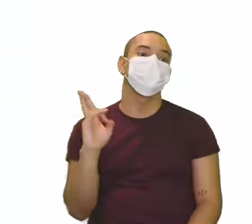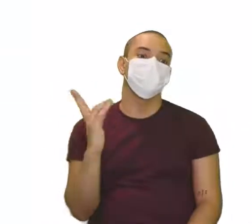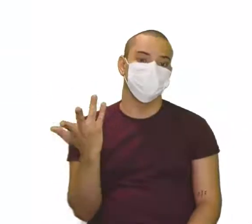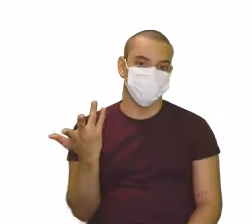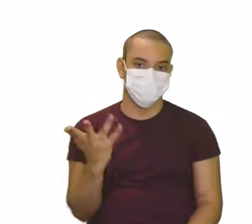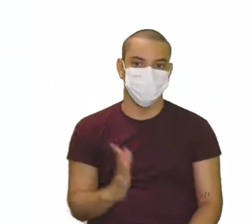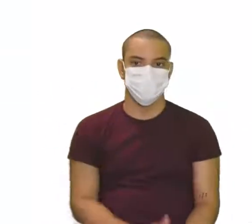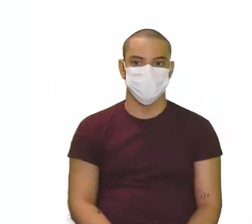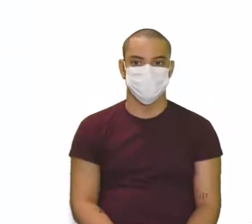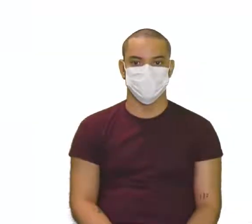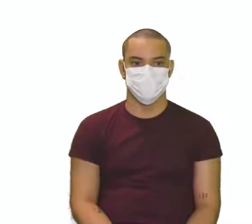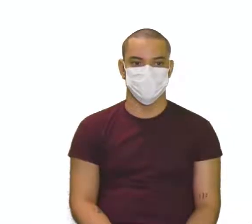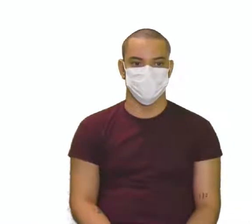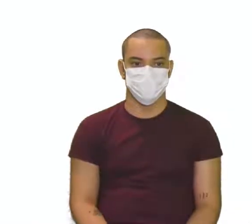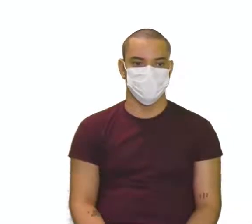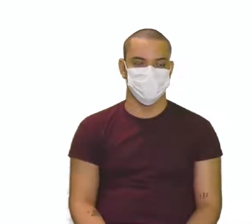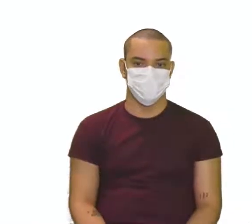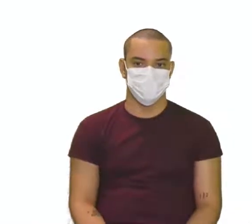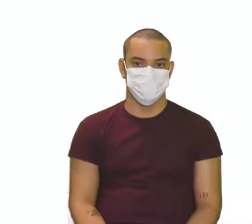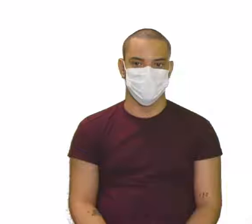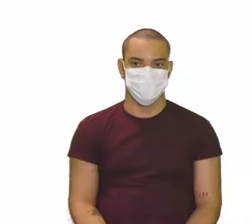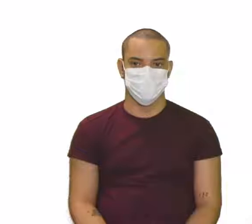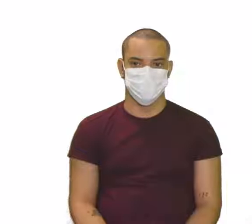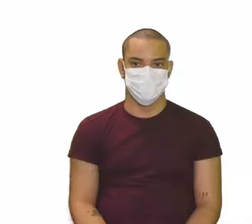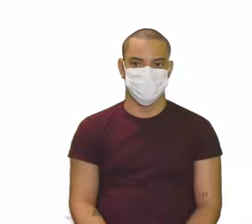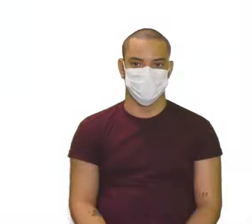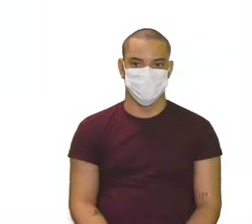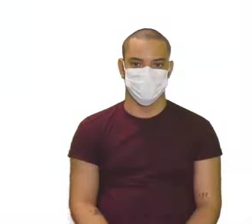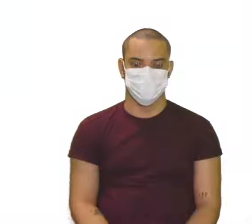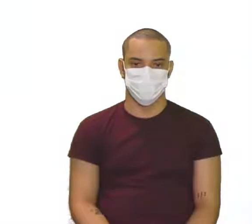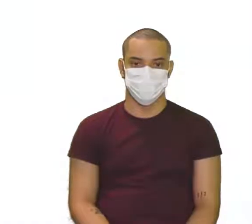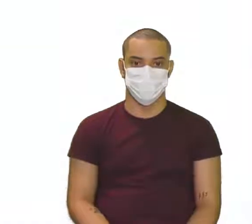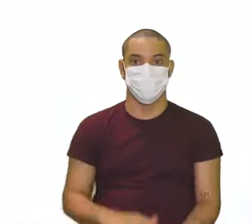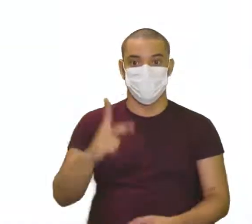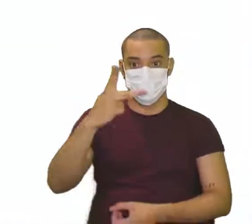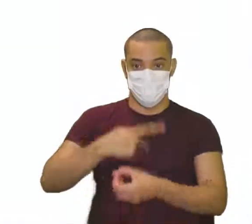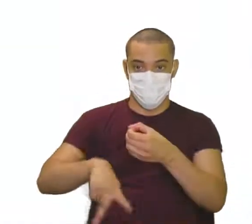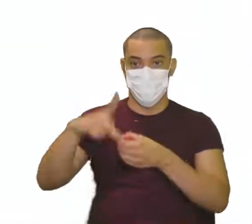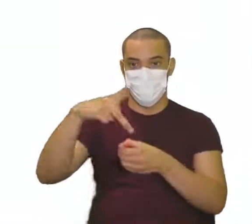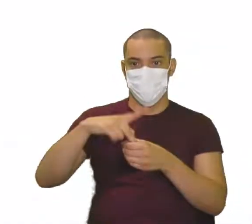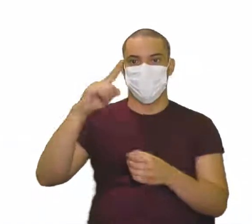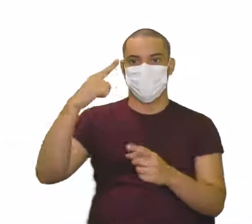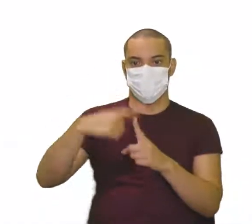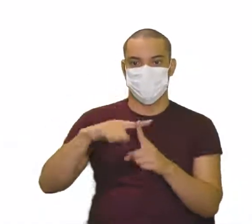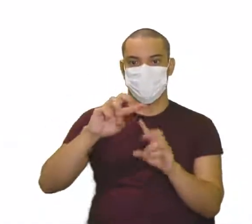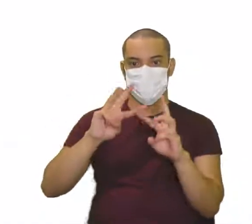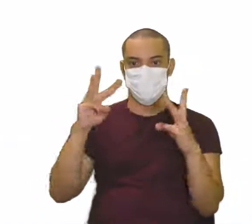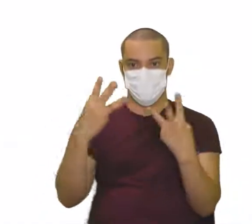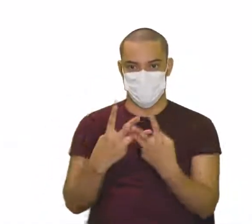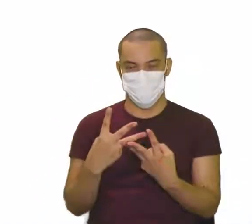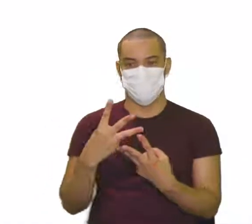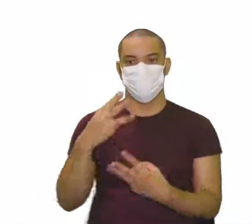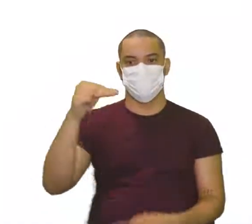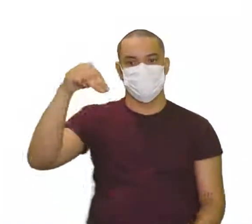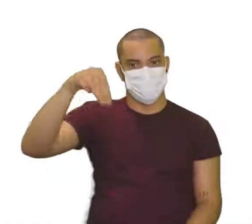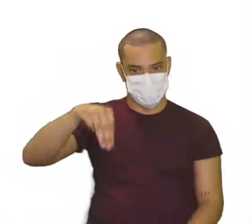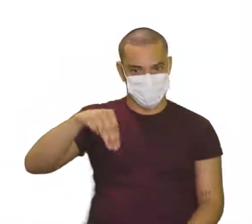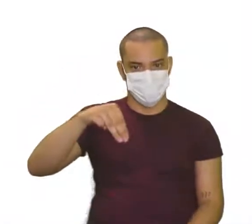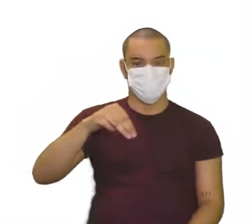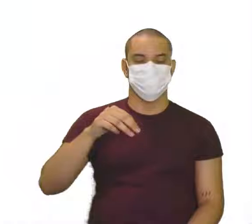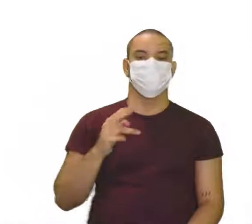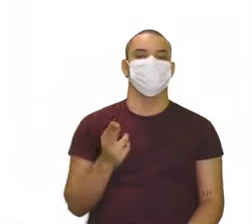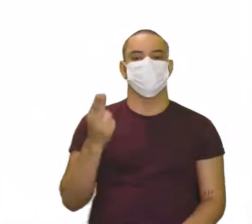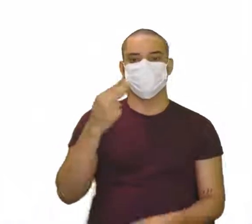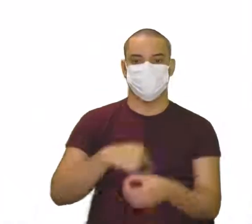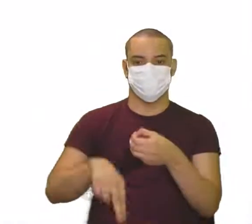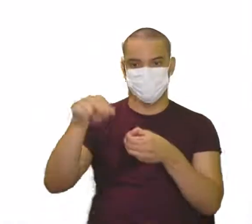próton, ele tem uma massa m, ele é portador de carga positiva. O nêutron